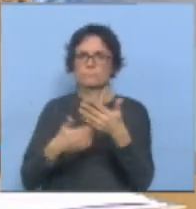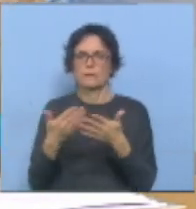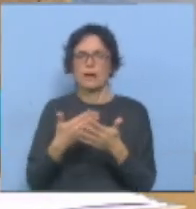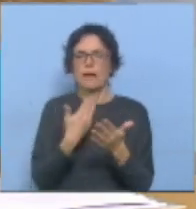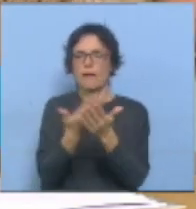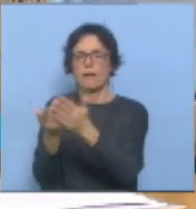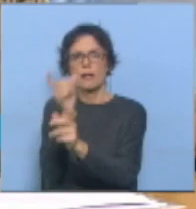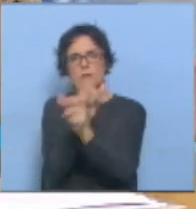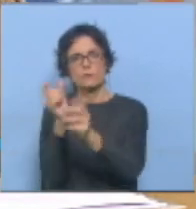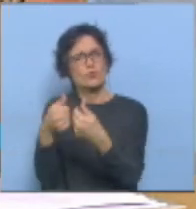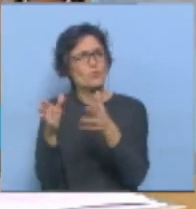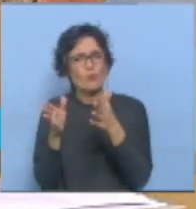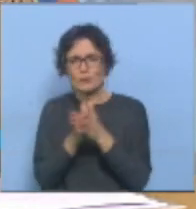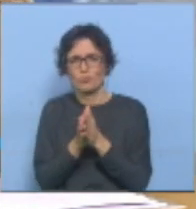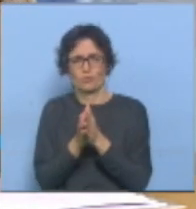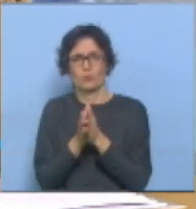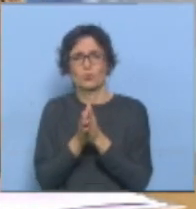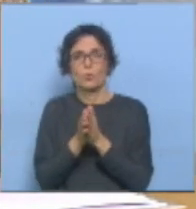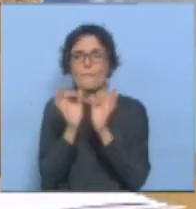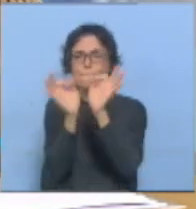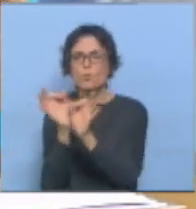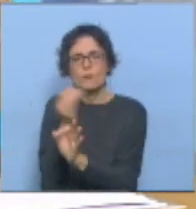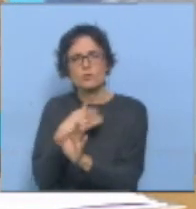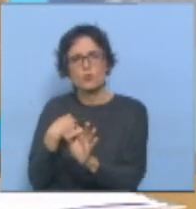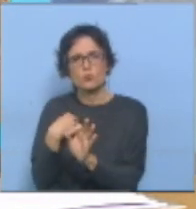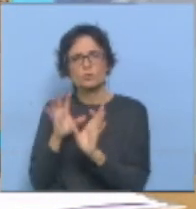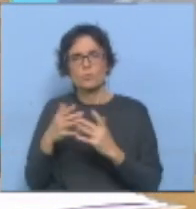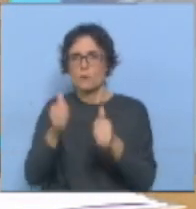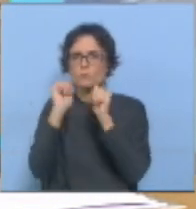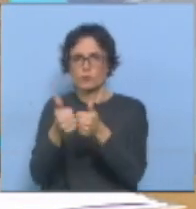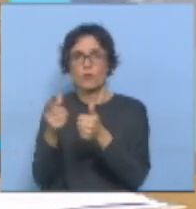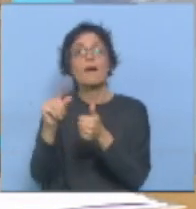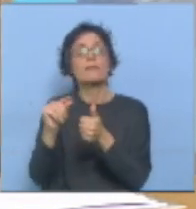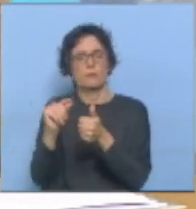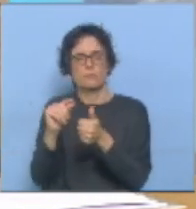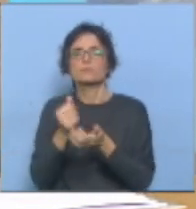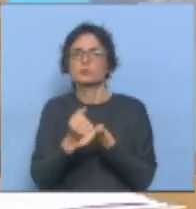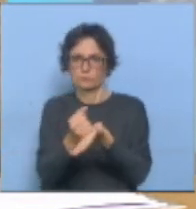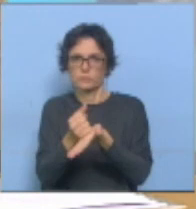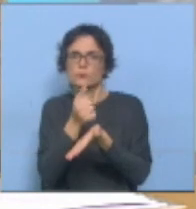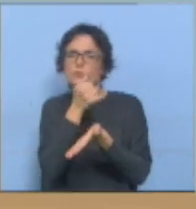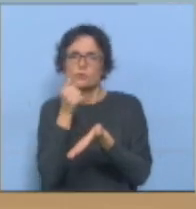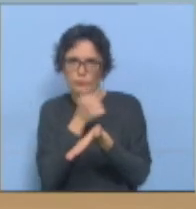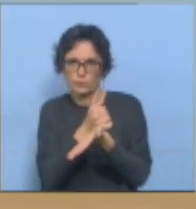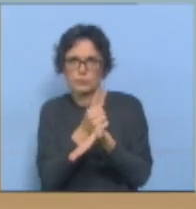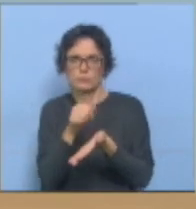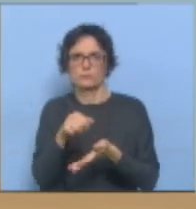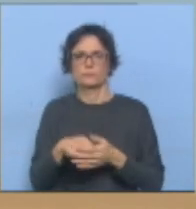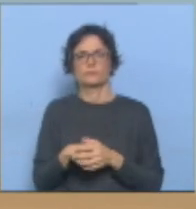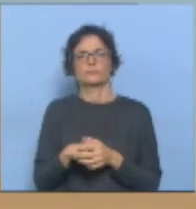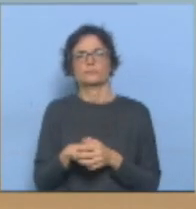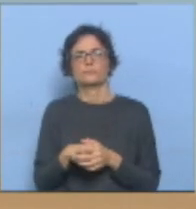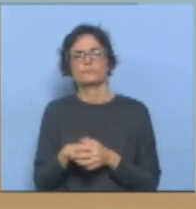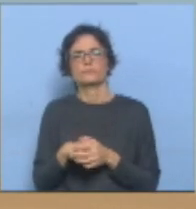de saúde globais bons e, quando necessário, os cuidados paliativos. O que é que este organismo do Vaticano, a